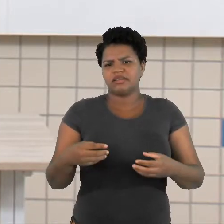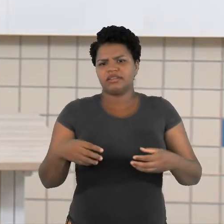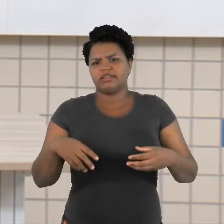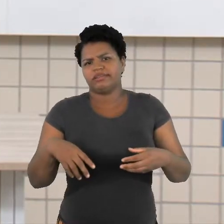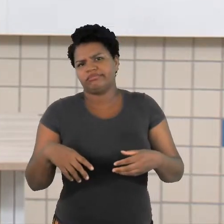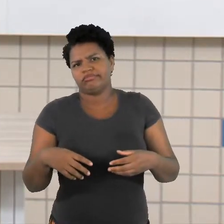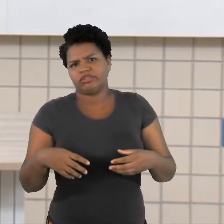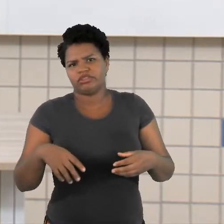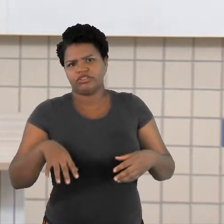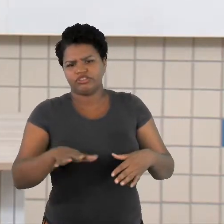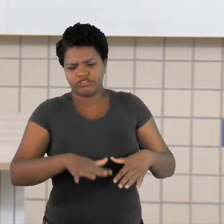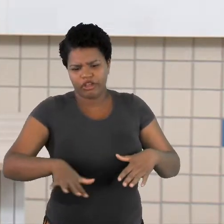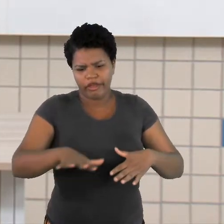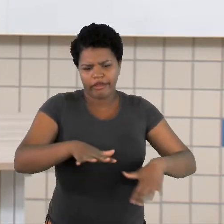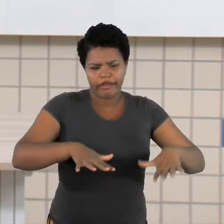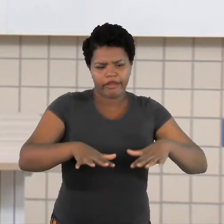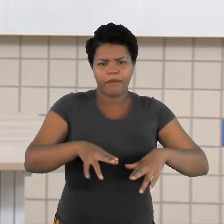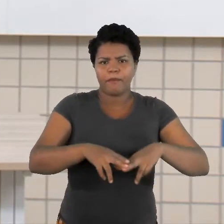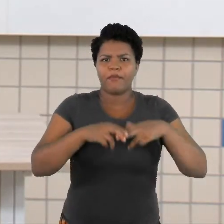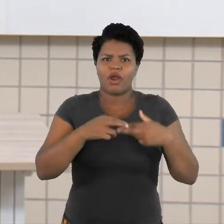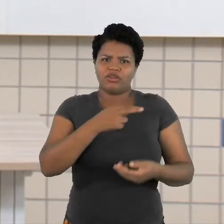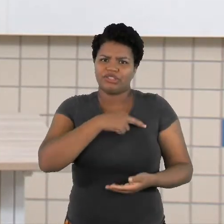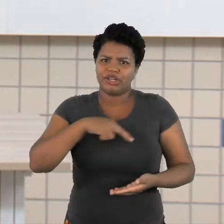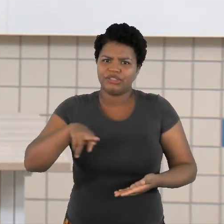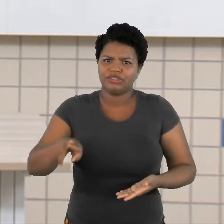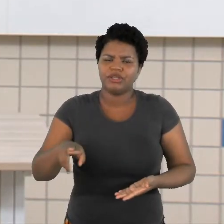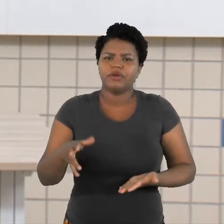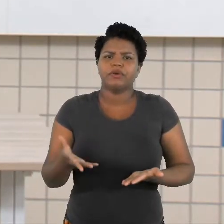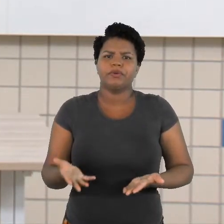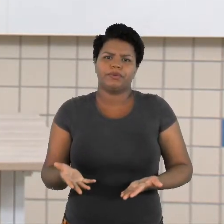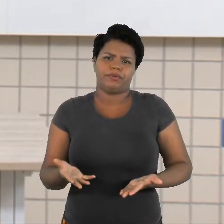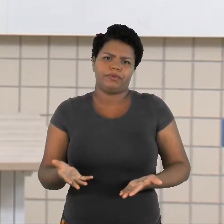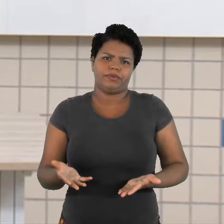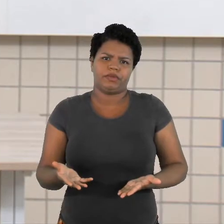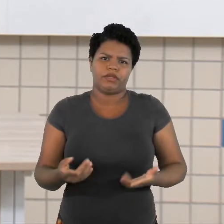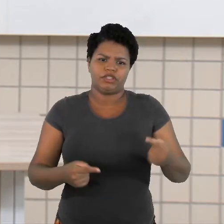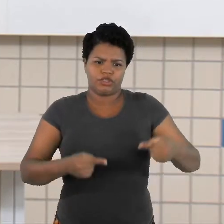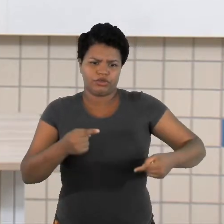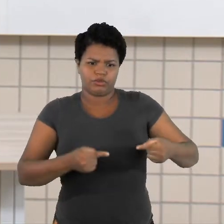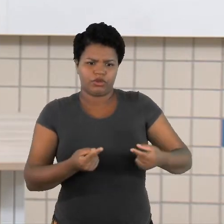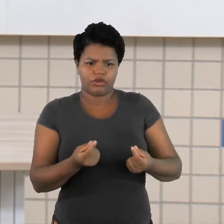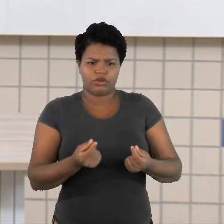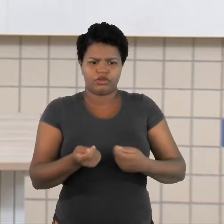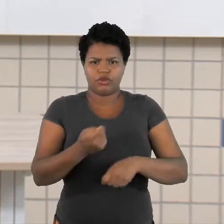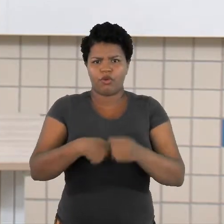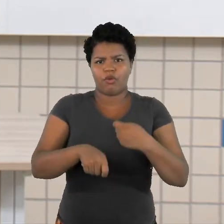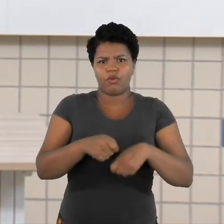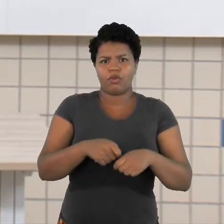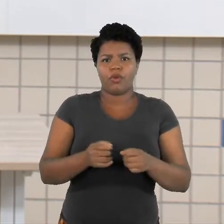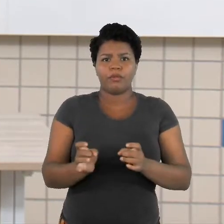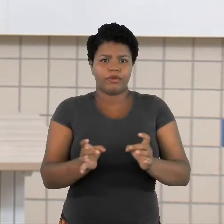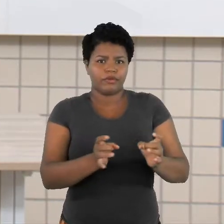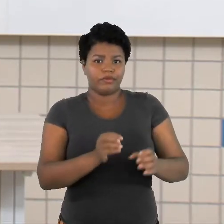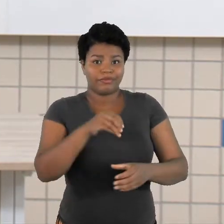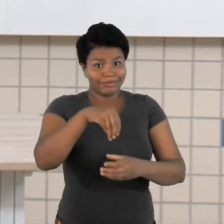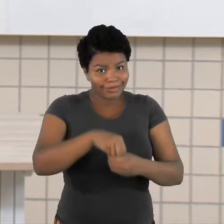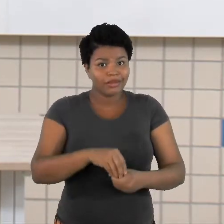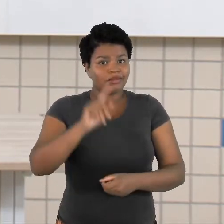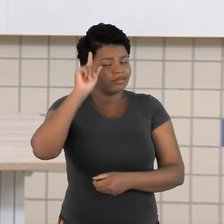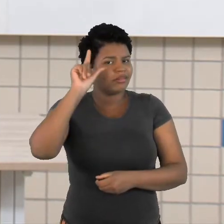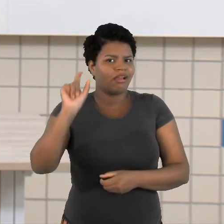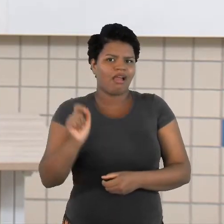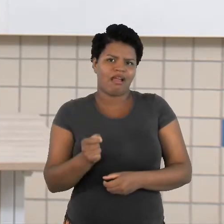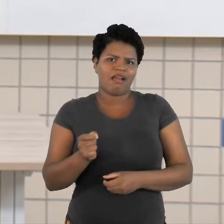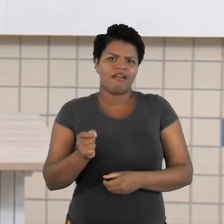motivos religiosos, por motivos de disputas econômicas e comerciais dentro da África. E